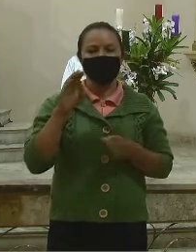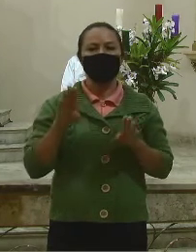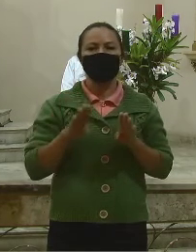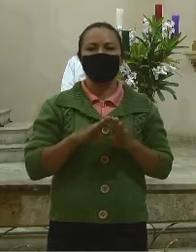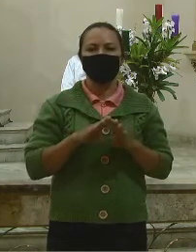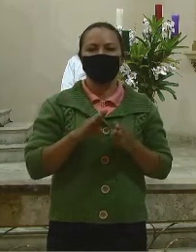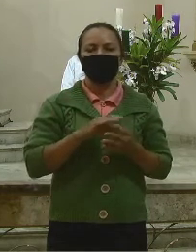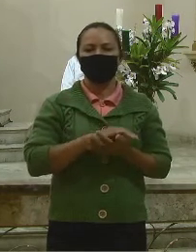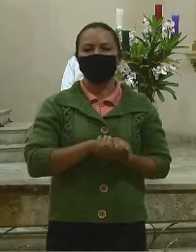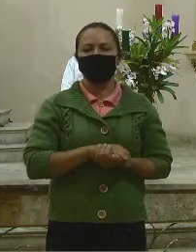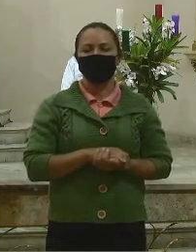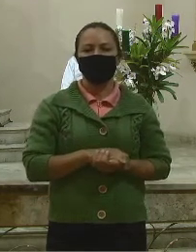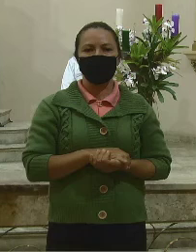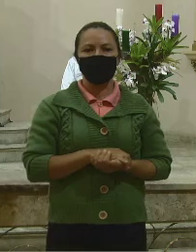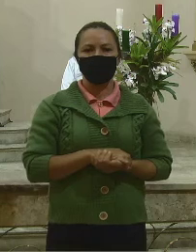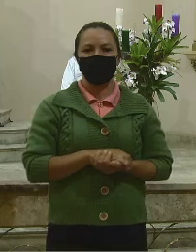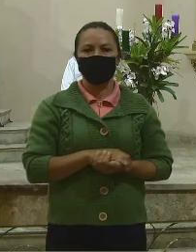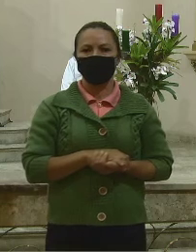retiros espirituais